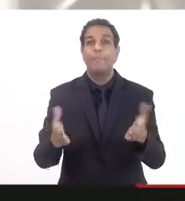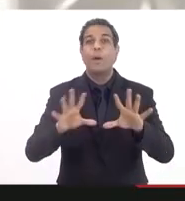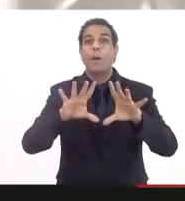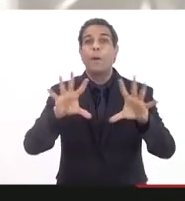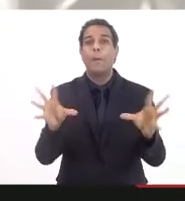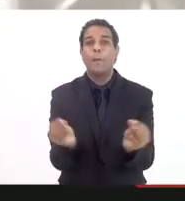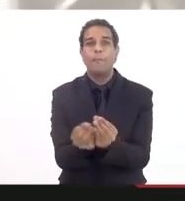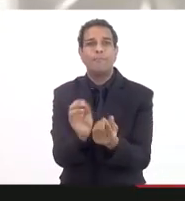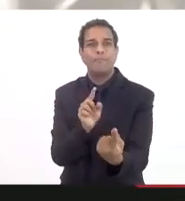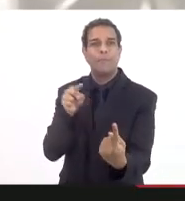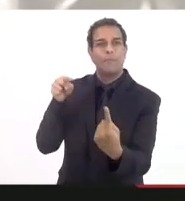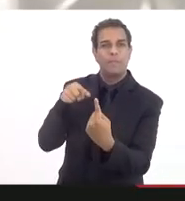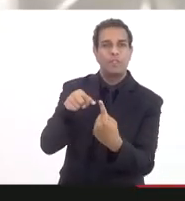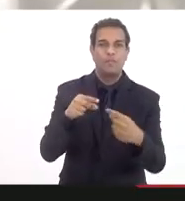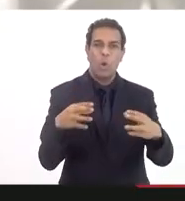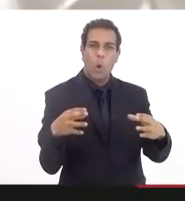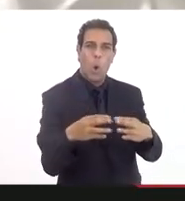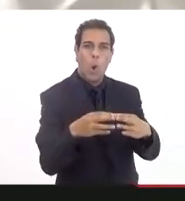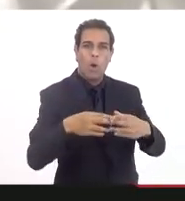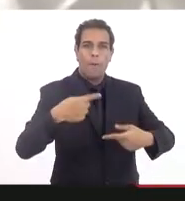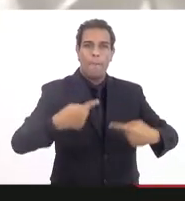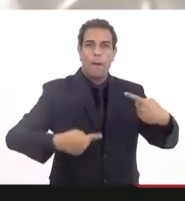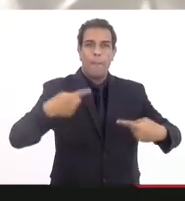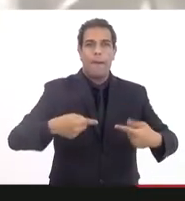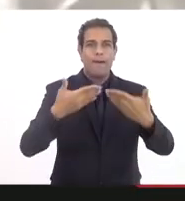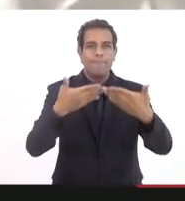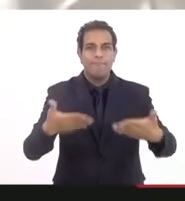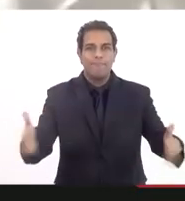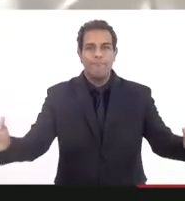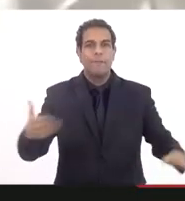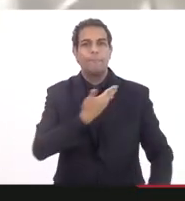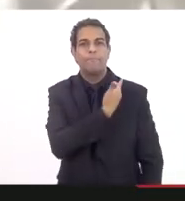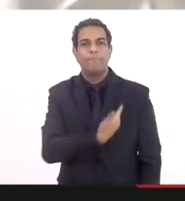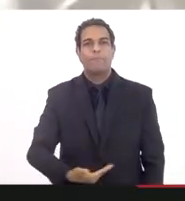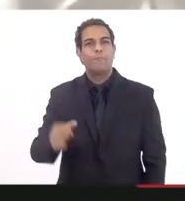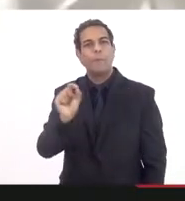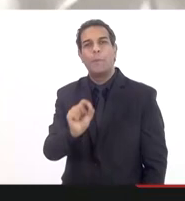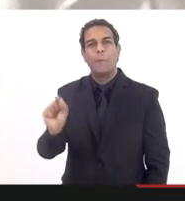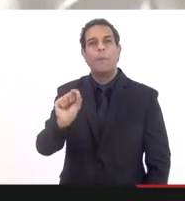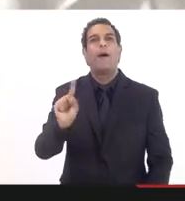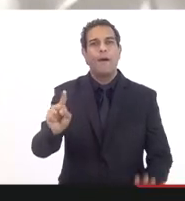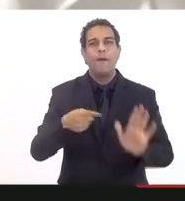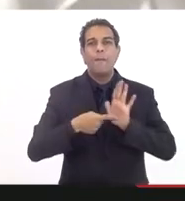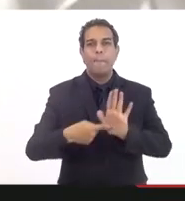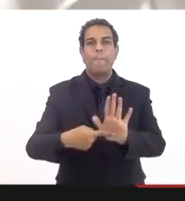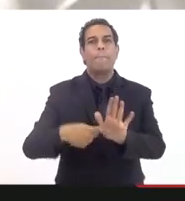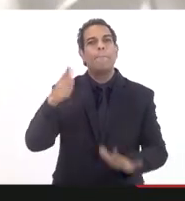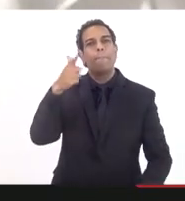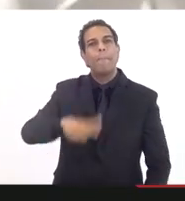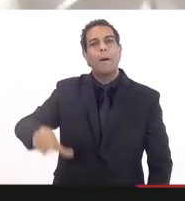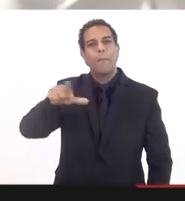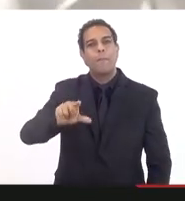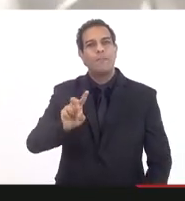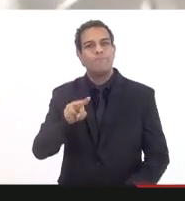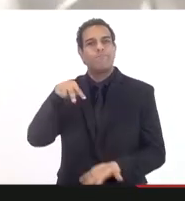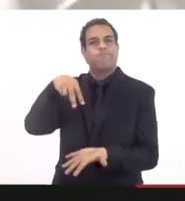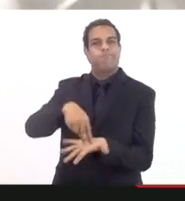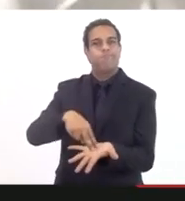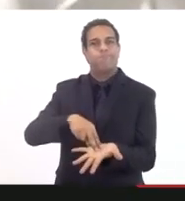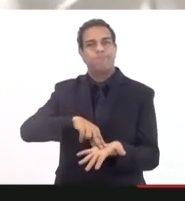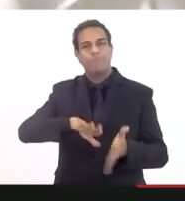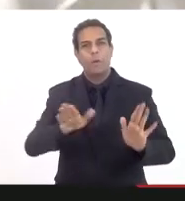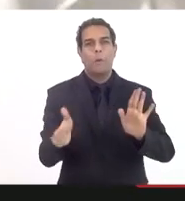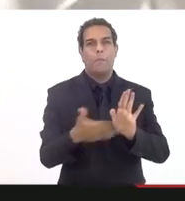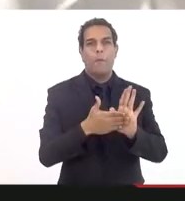dizer que o objetivo dessa audiência pública não é apenas para reafirmar o compromisso